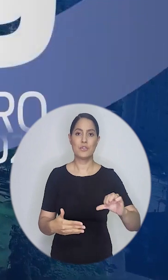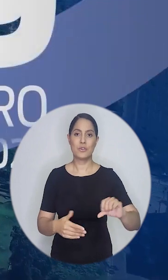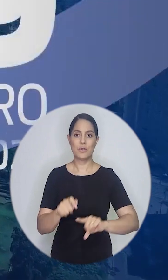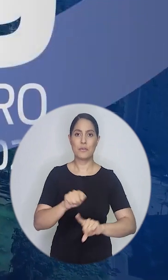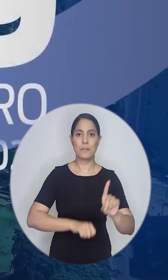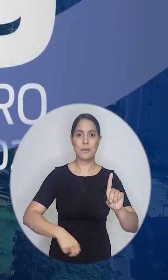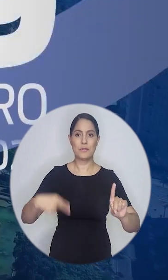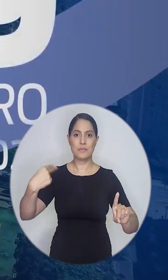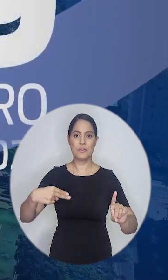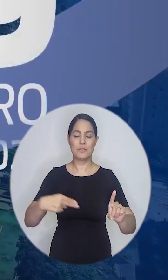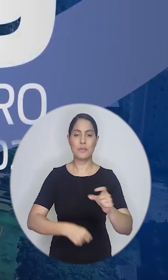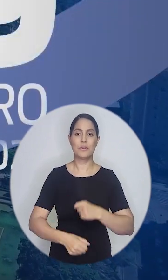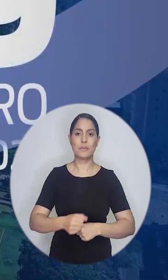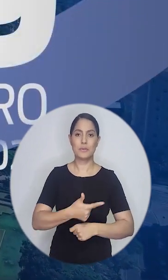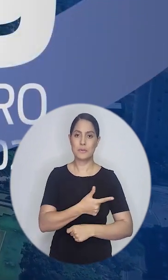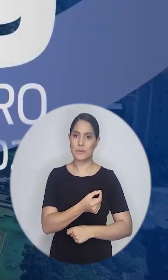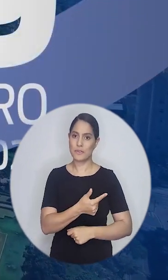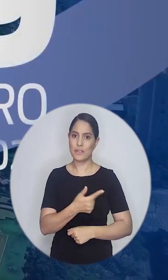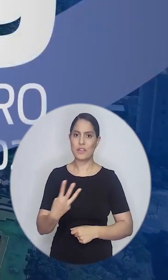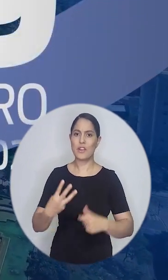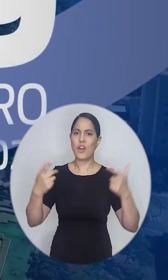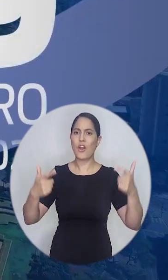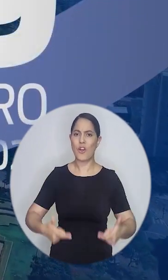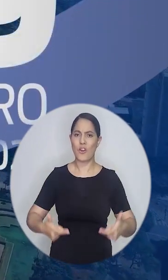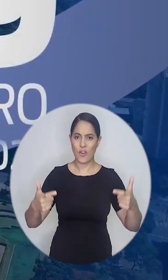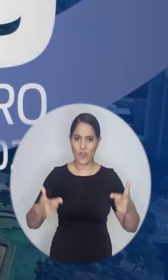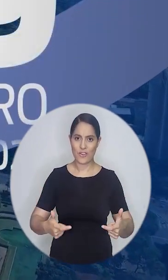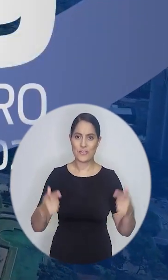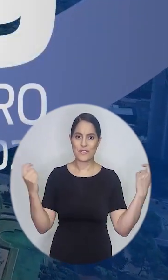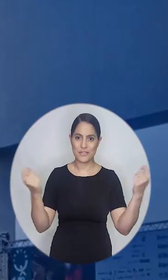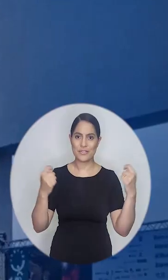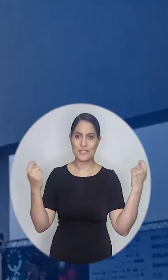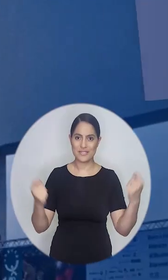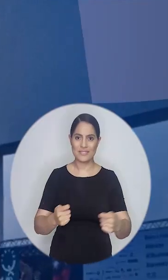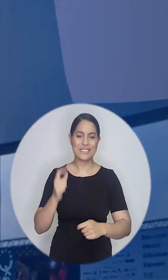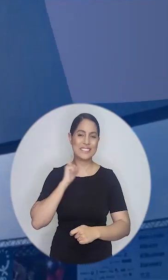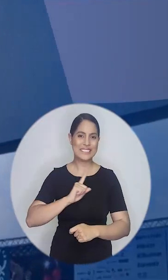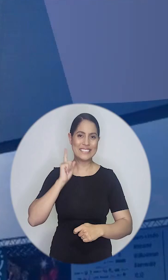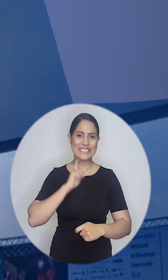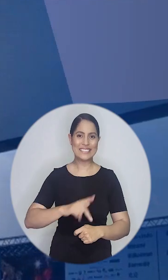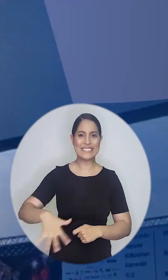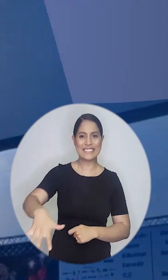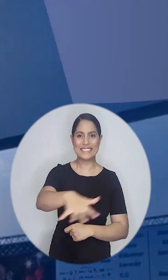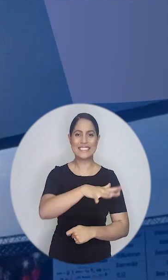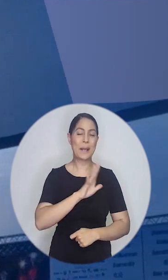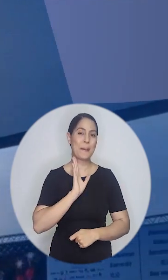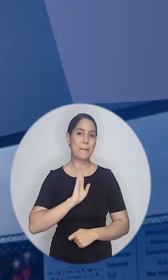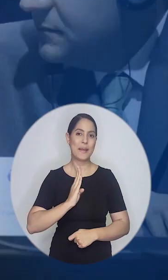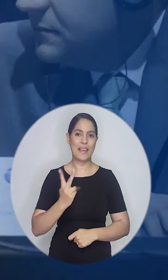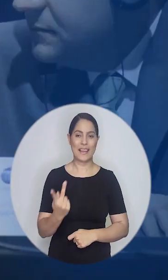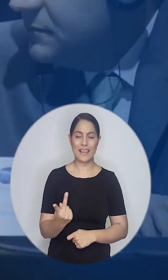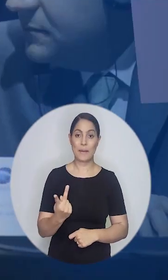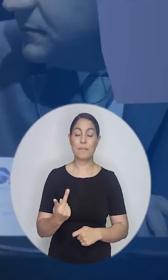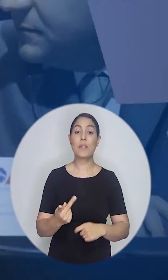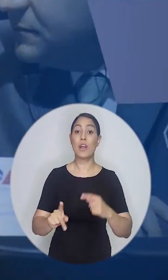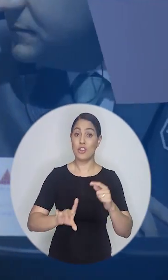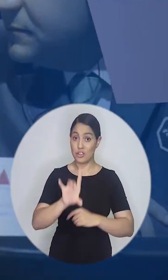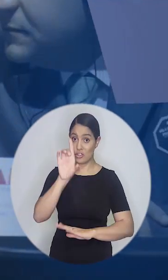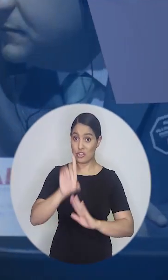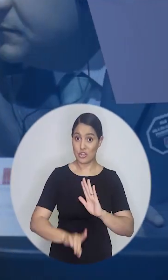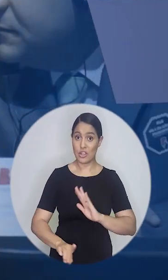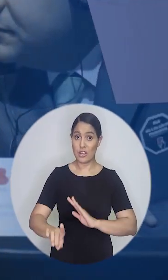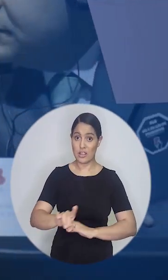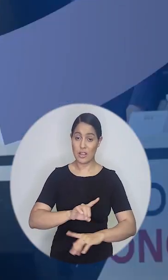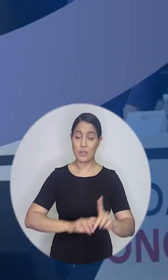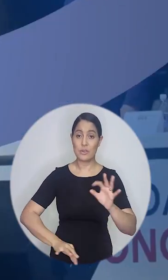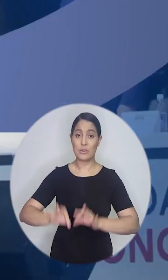de 27 a 29 de novembro de 2023, no Expo Minas, em Belo Horizonte. Uma grande celebração